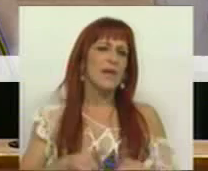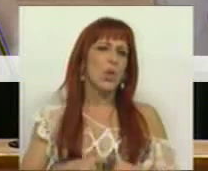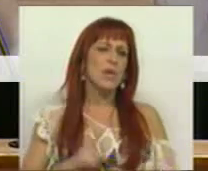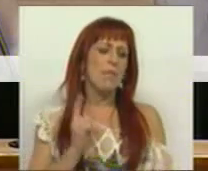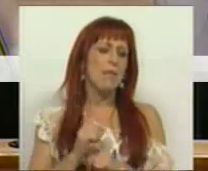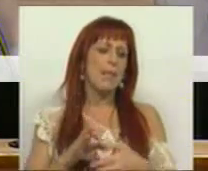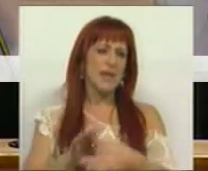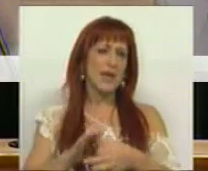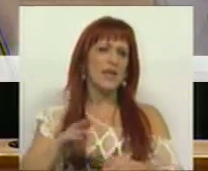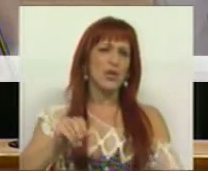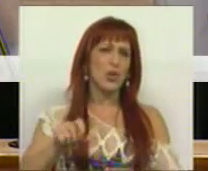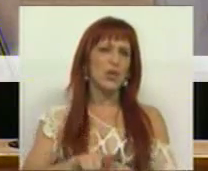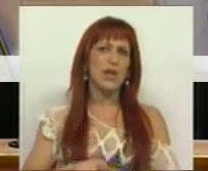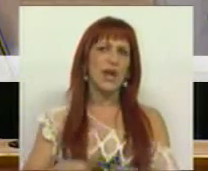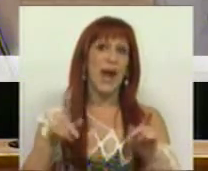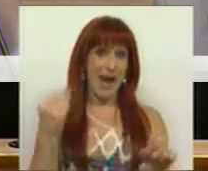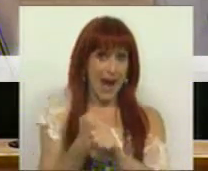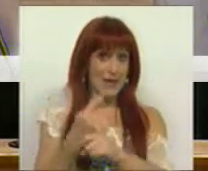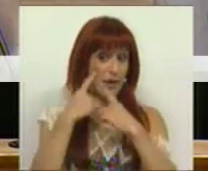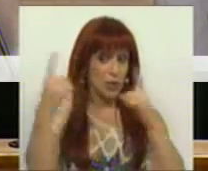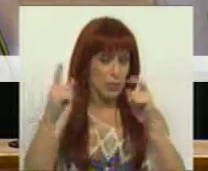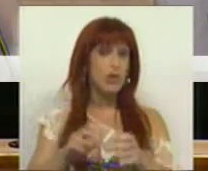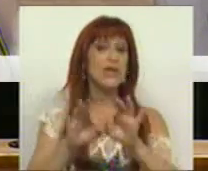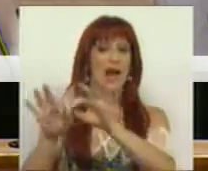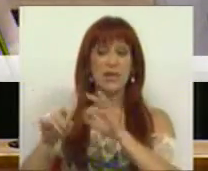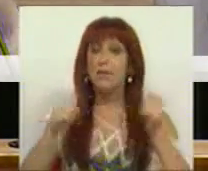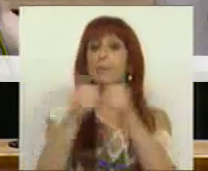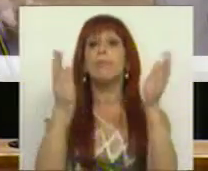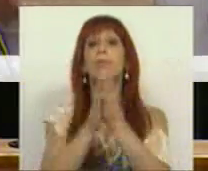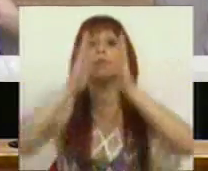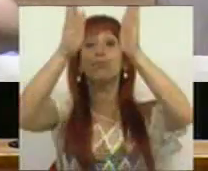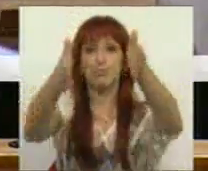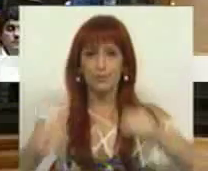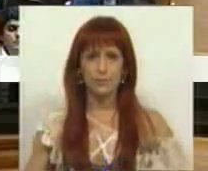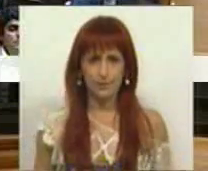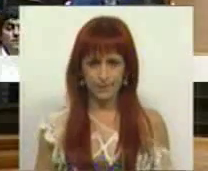de manter essa coesão territorial e esse serviço público universal para todos.